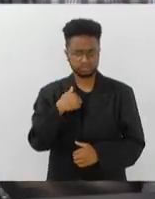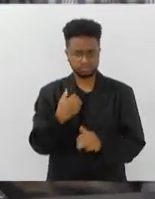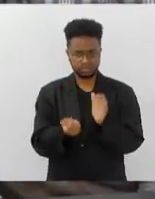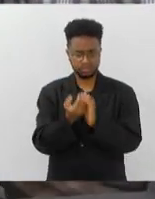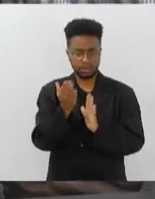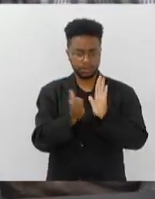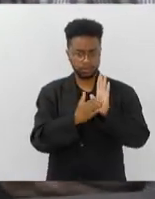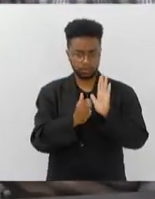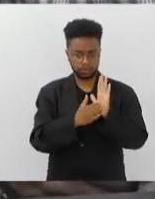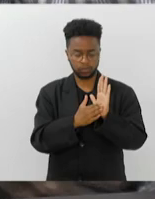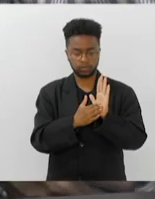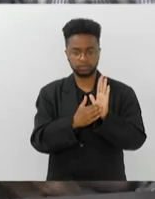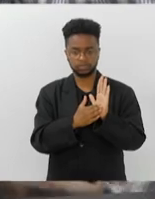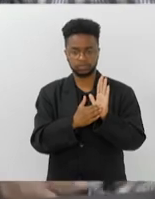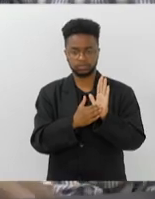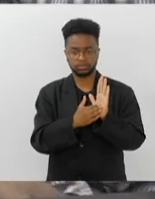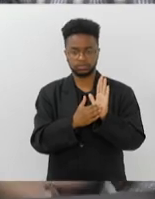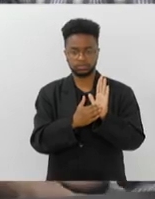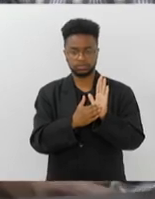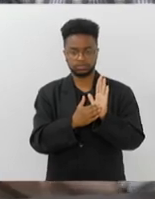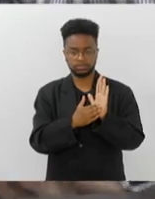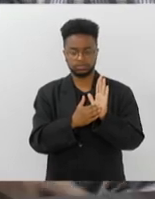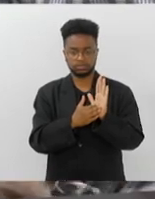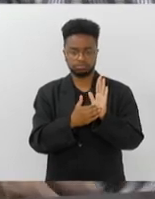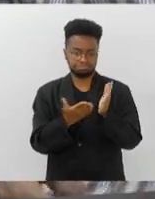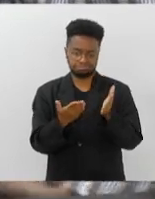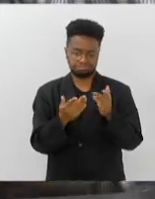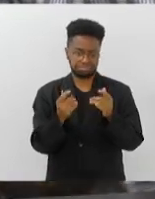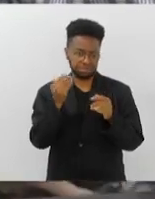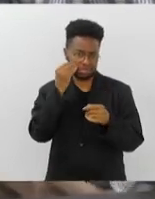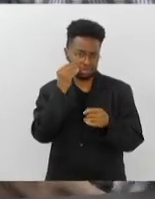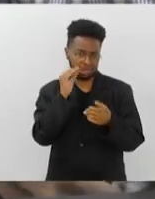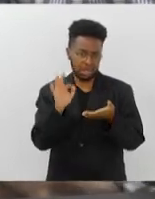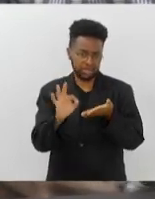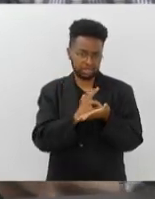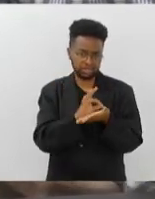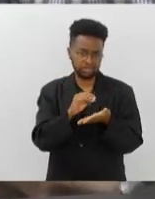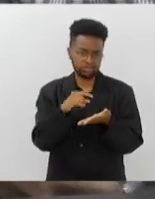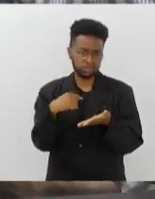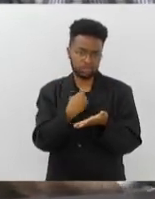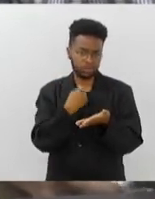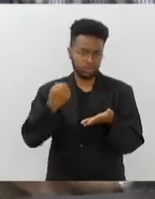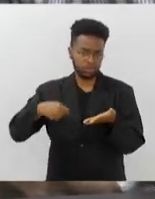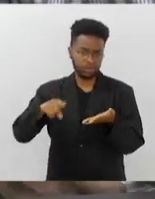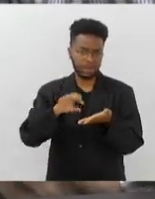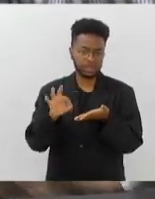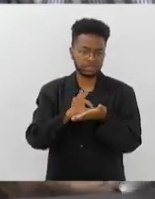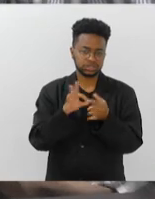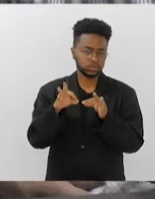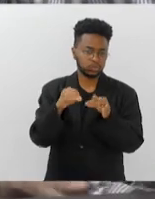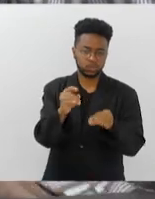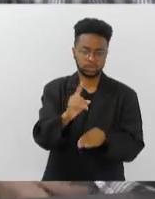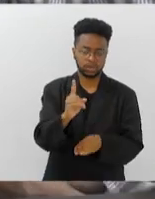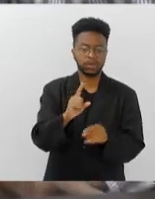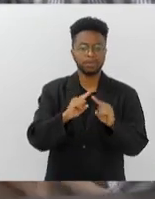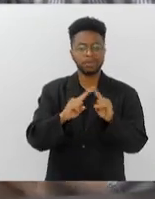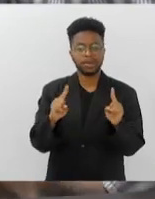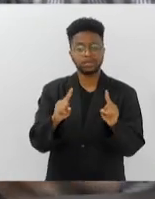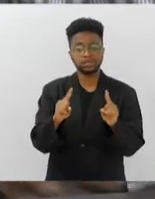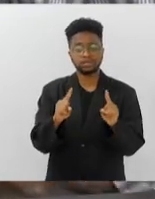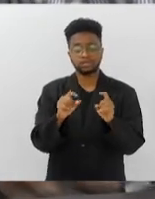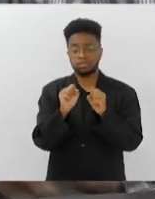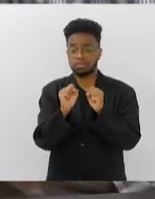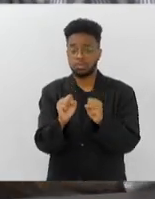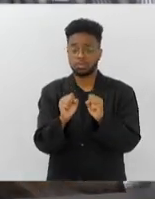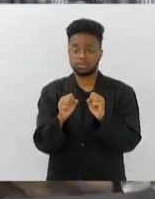proposta de que, para efeito de assinatura, a gente não tivesse que assinar todas, mas podia assinar